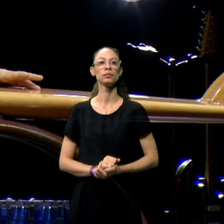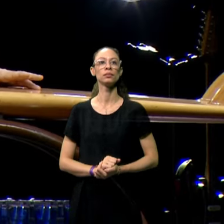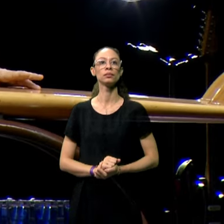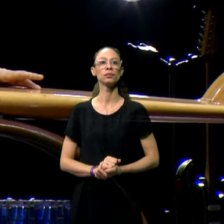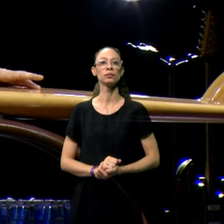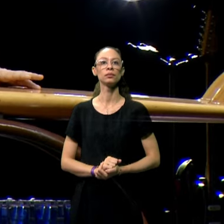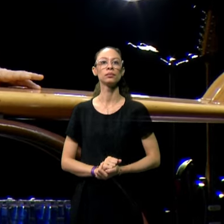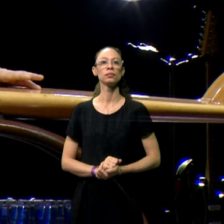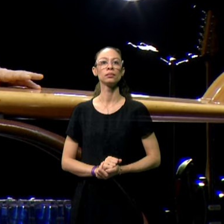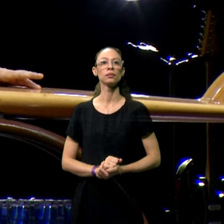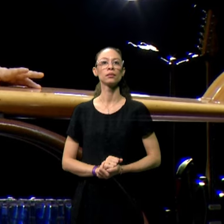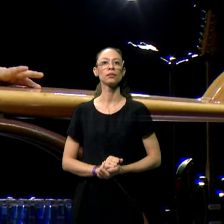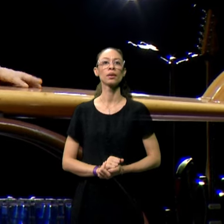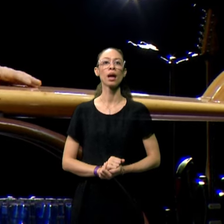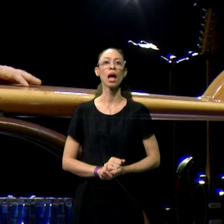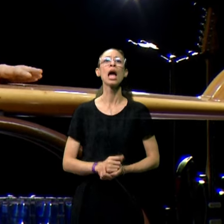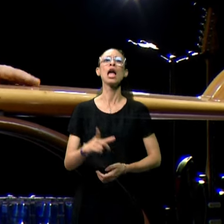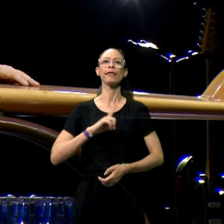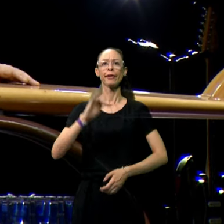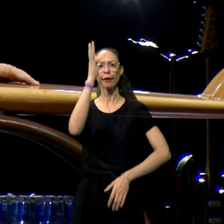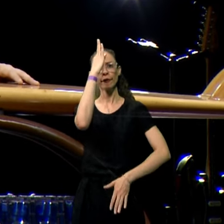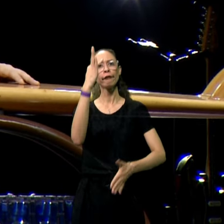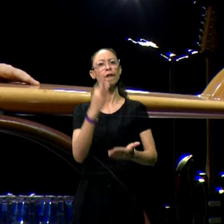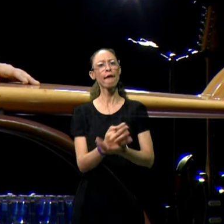e aceitar tudo pacificamente.